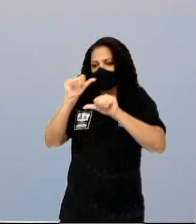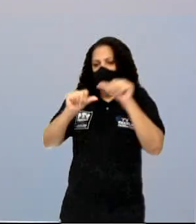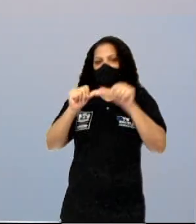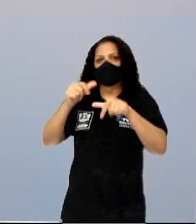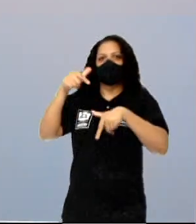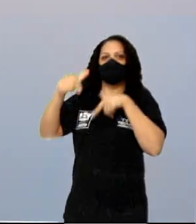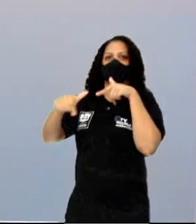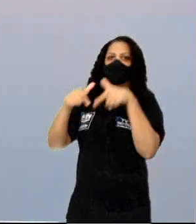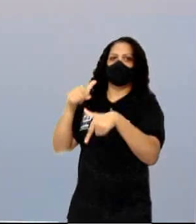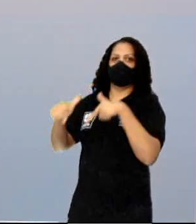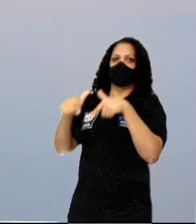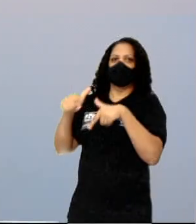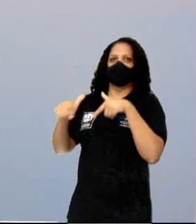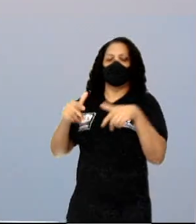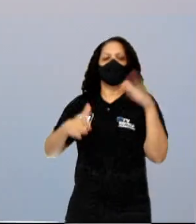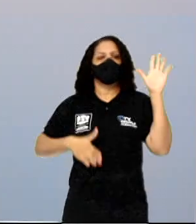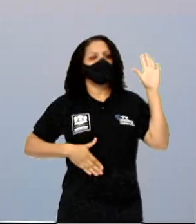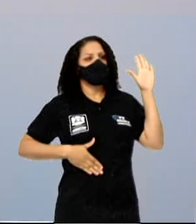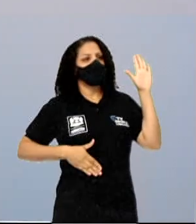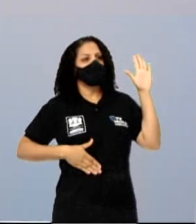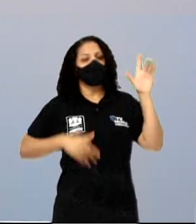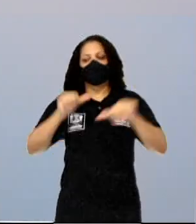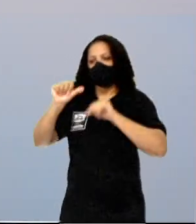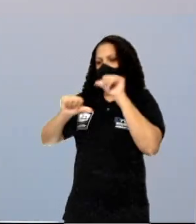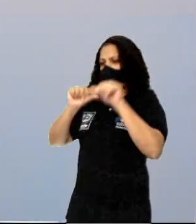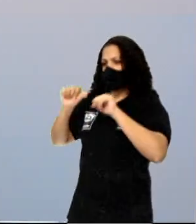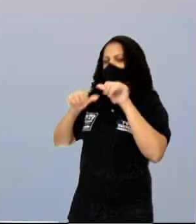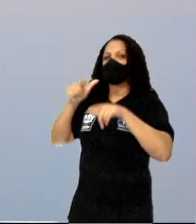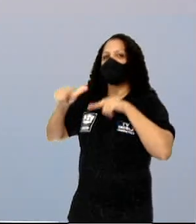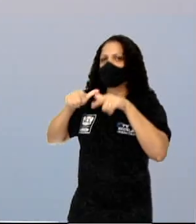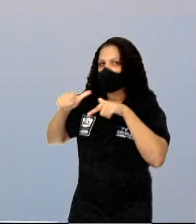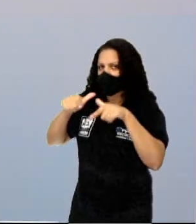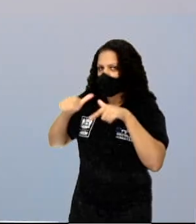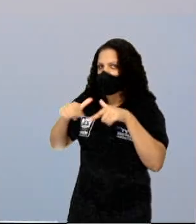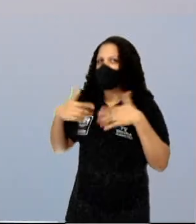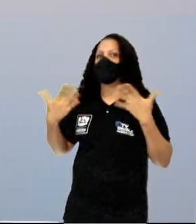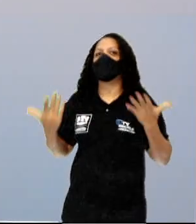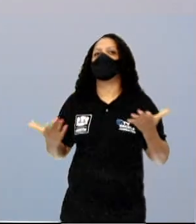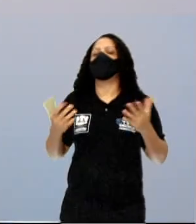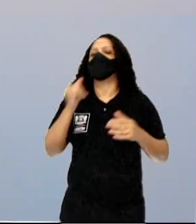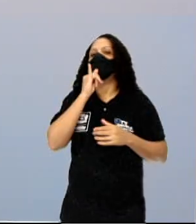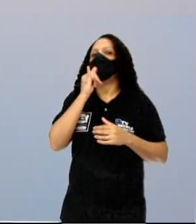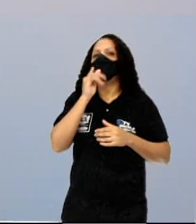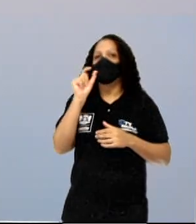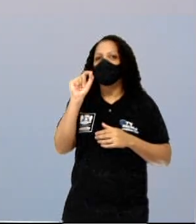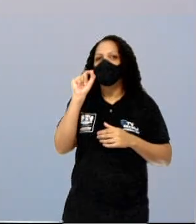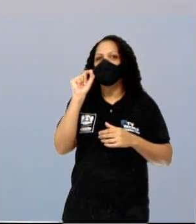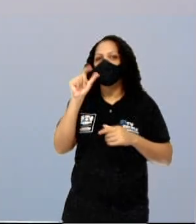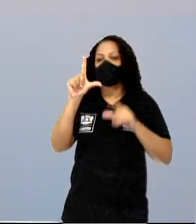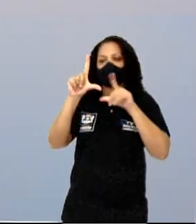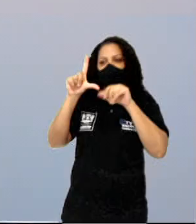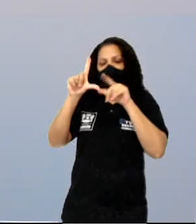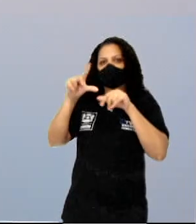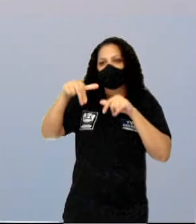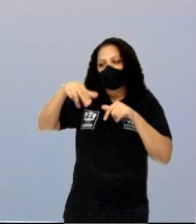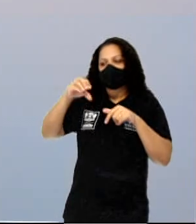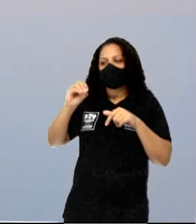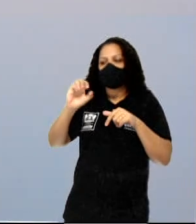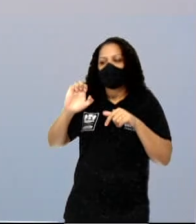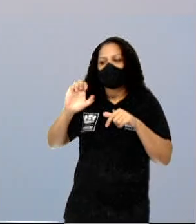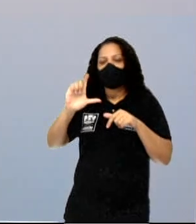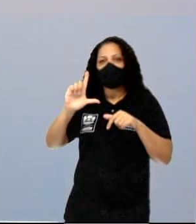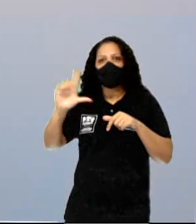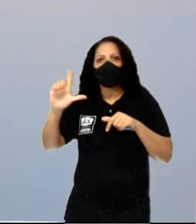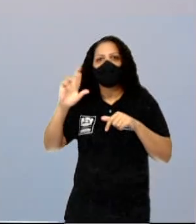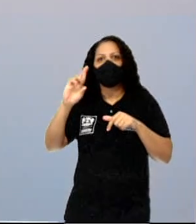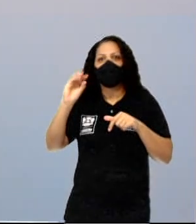a nação dando o seu suor. O exemplo mais típico disso, galera, é a letra do Noel Rosa, Com Que Roupa, né? Onde